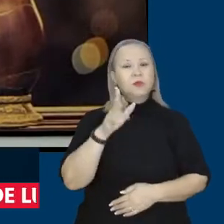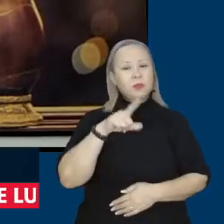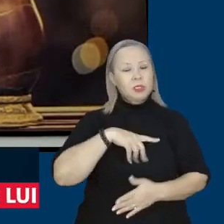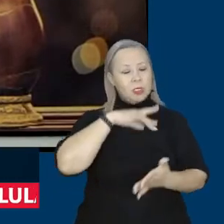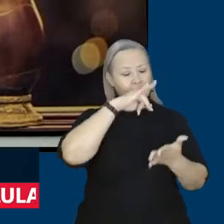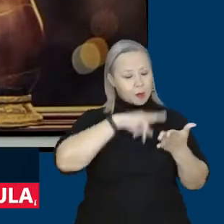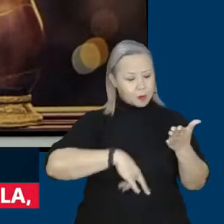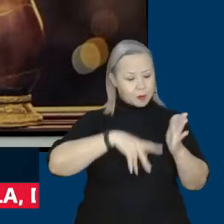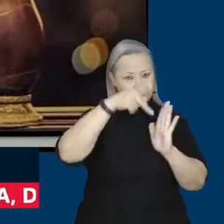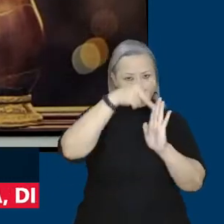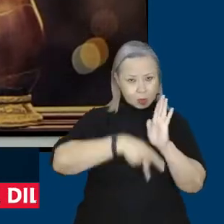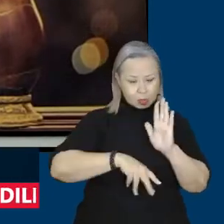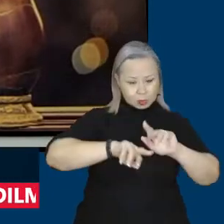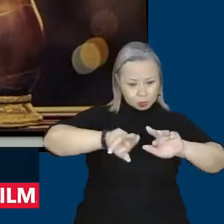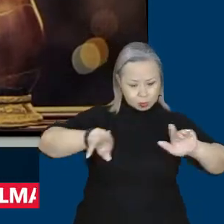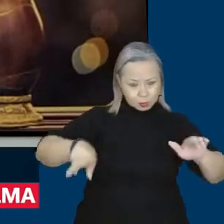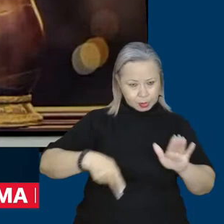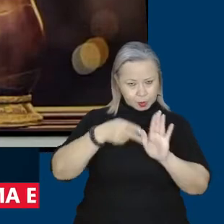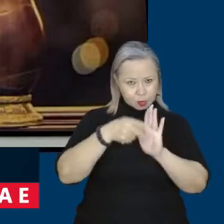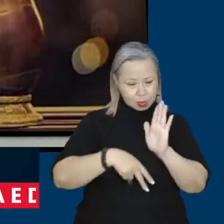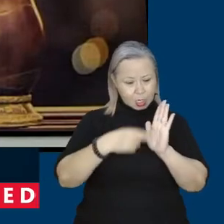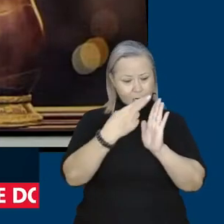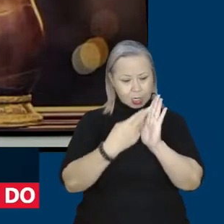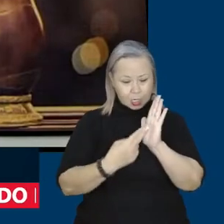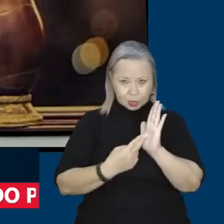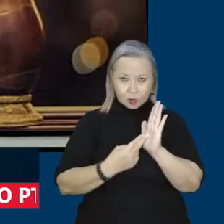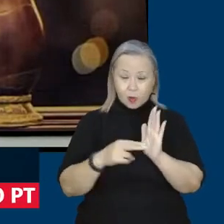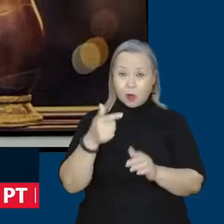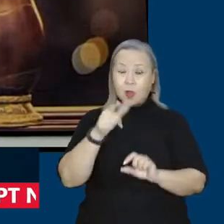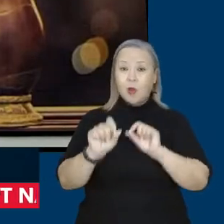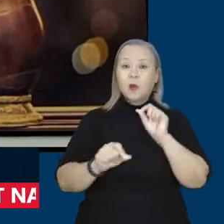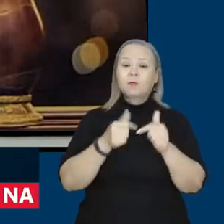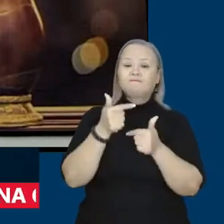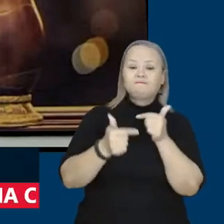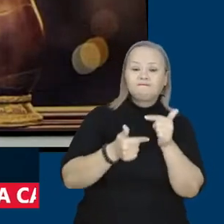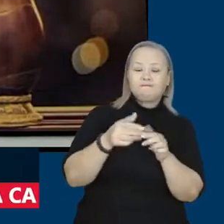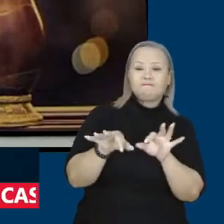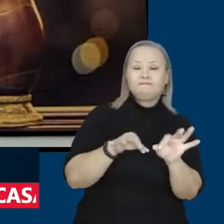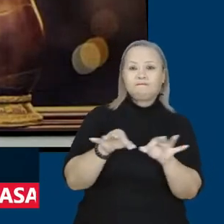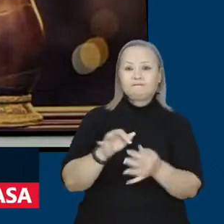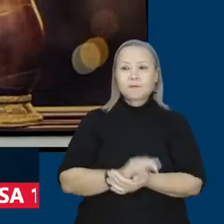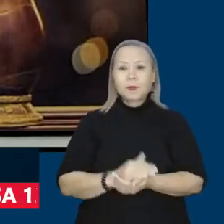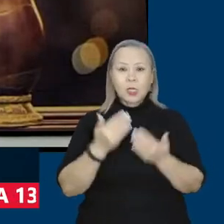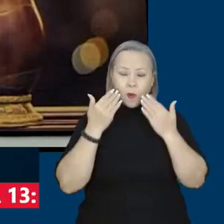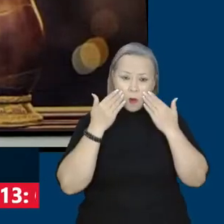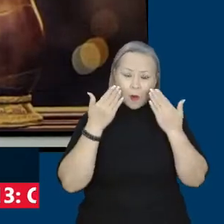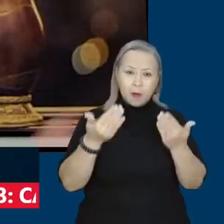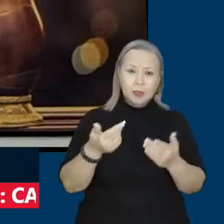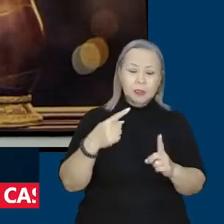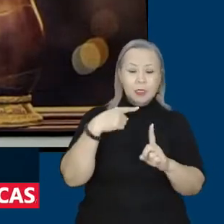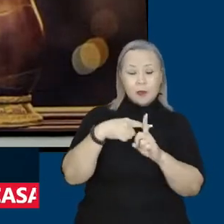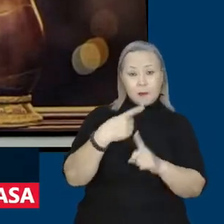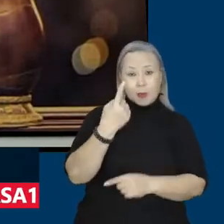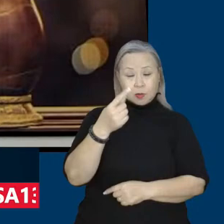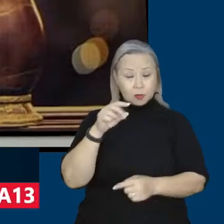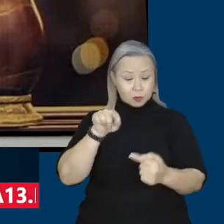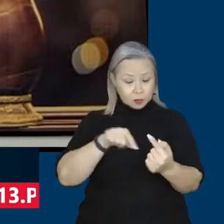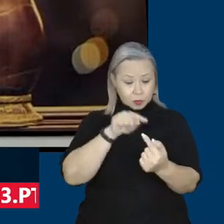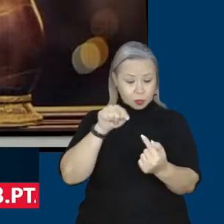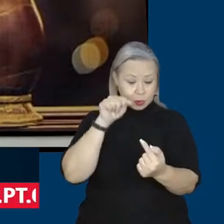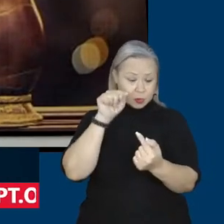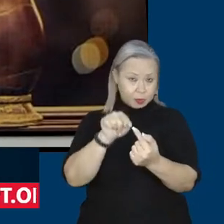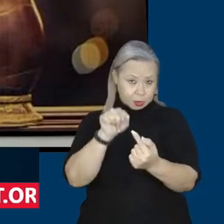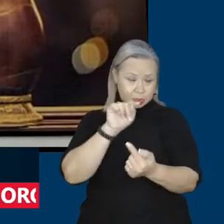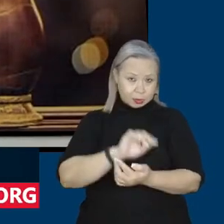né Tem diversos projetos que eu fui relator e outros também trabalharam eu apresentei mais um com esse objetivo ainda